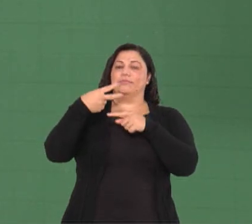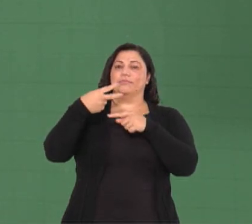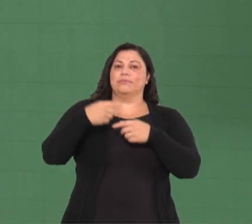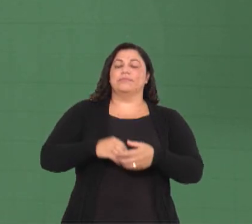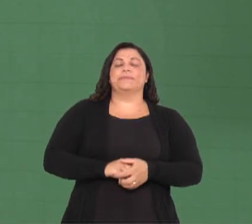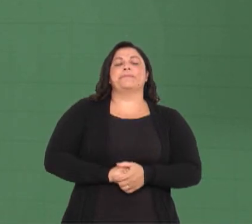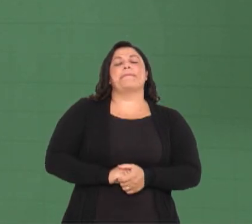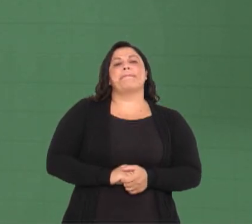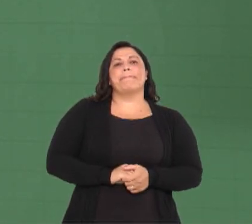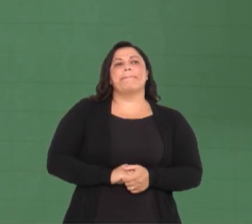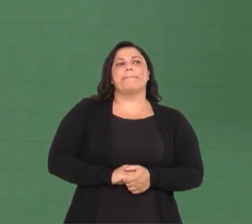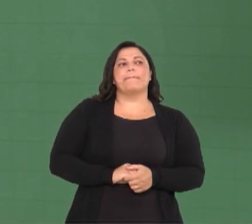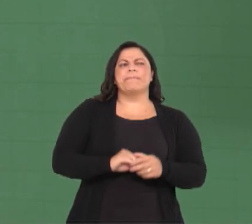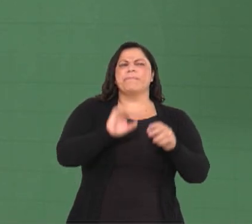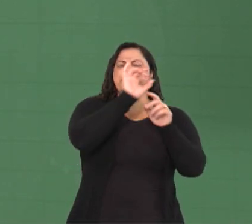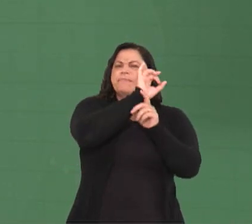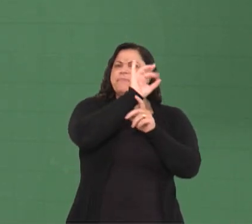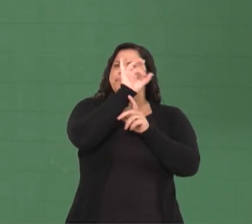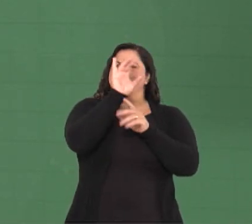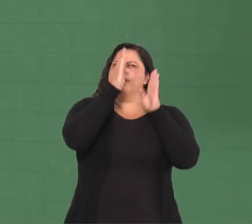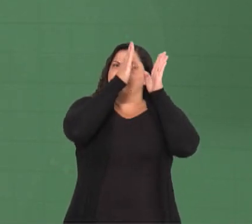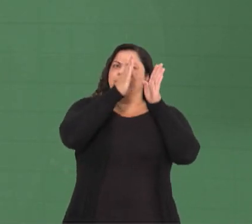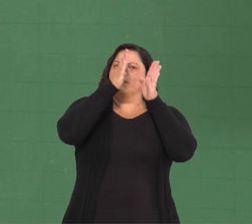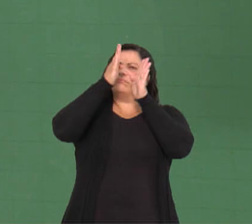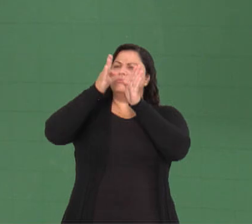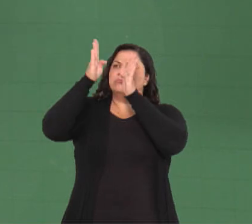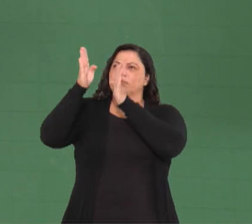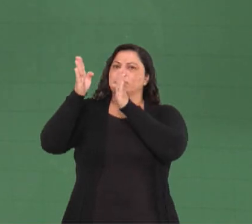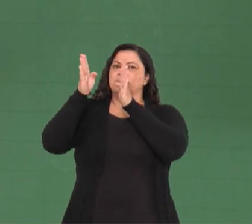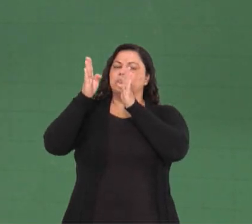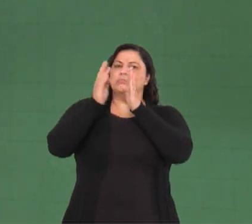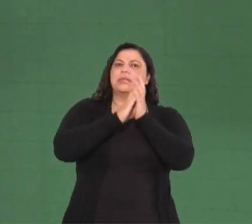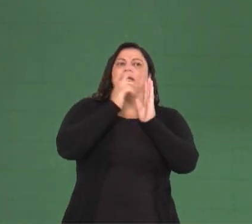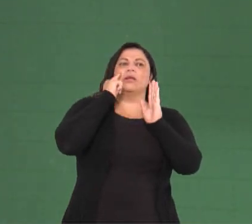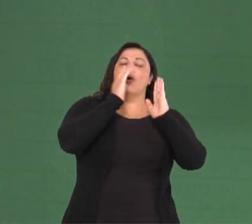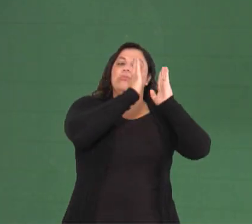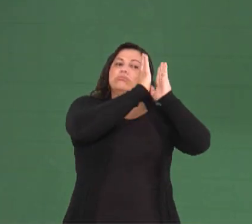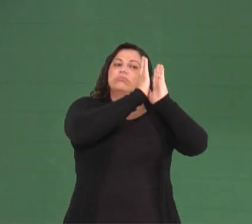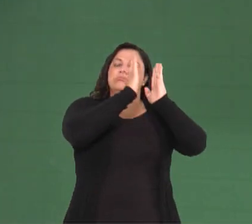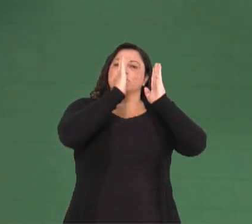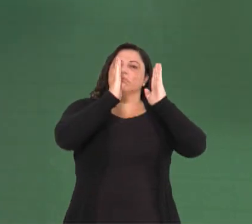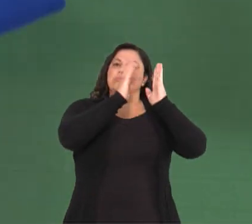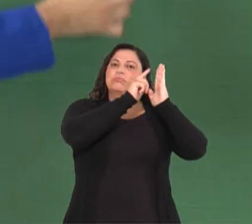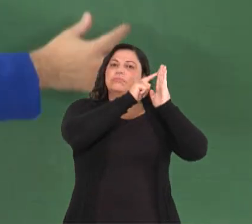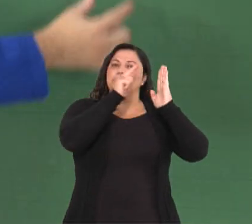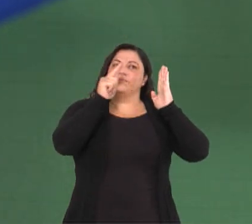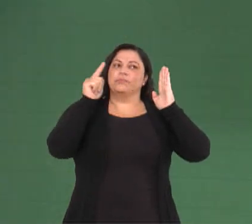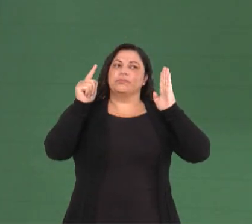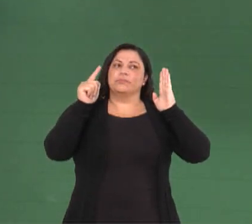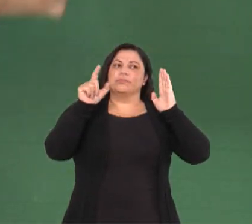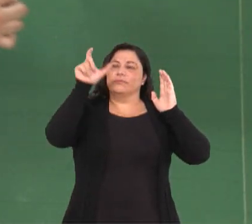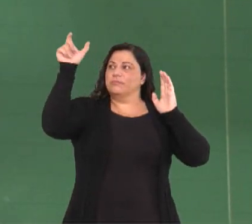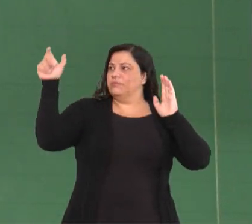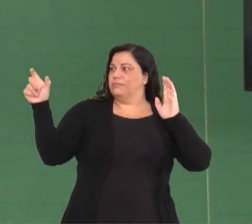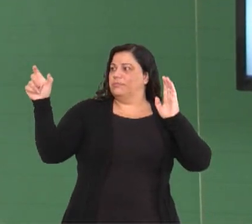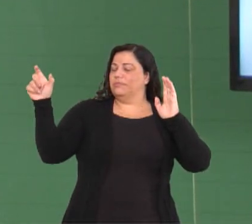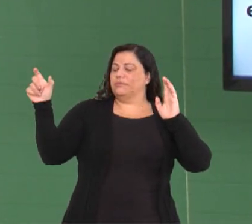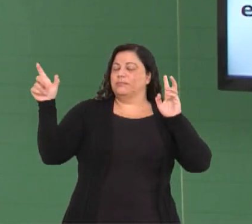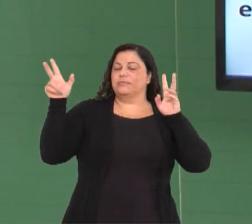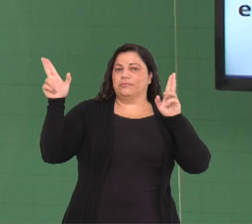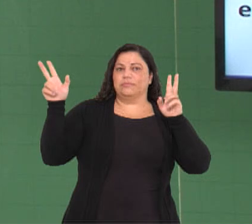Então, cada um desses valores à direita da igualdade estão representados aqui nessa